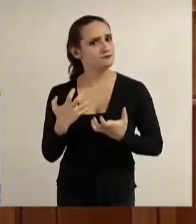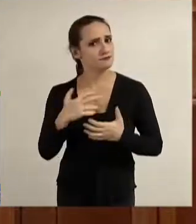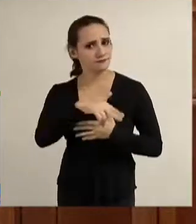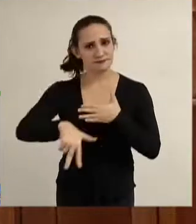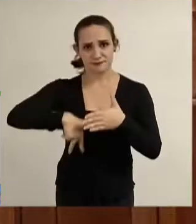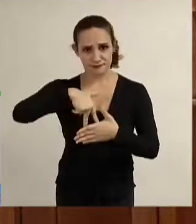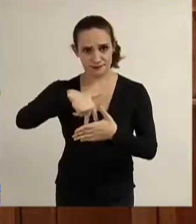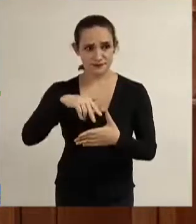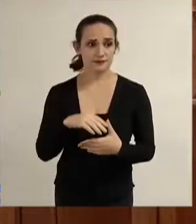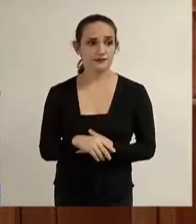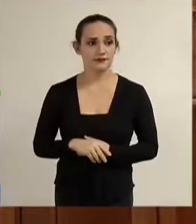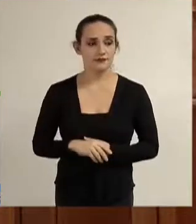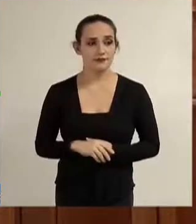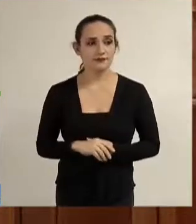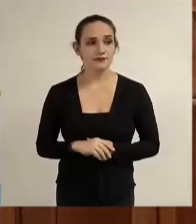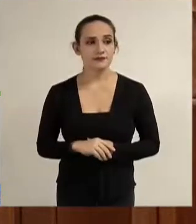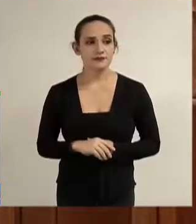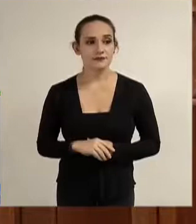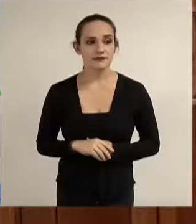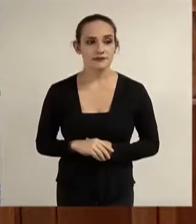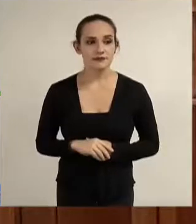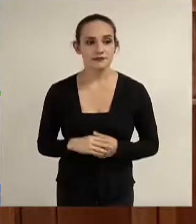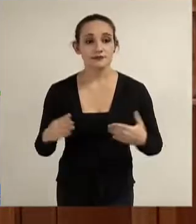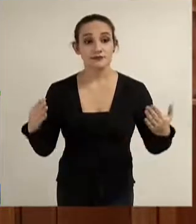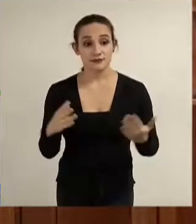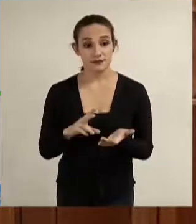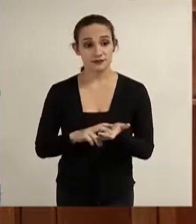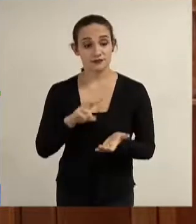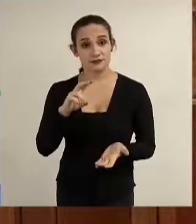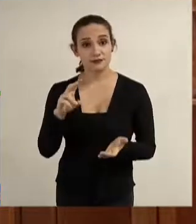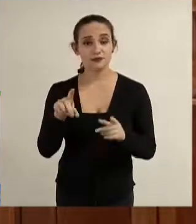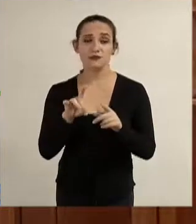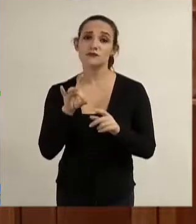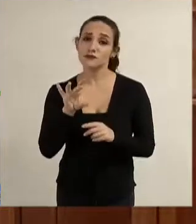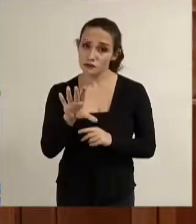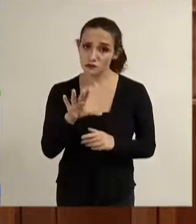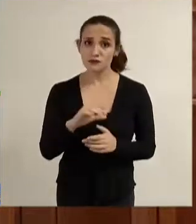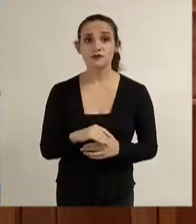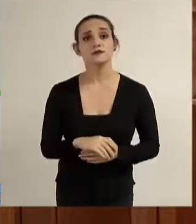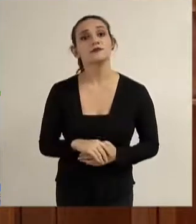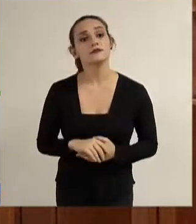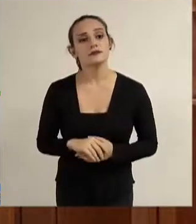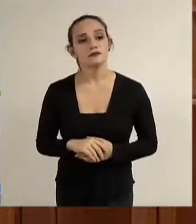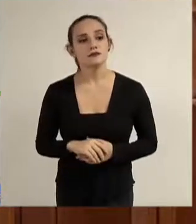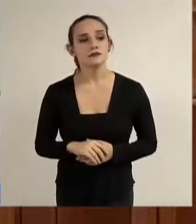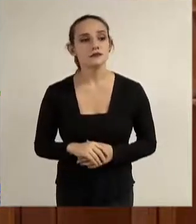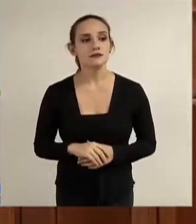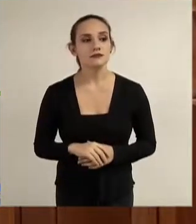de usar a tribuna neste manhã simplesmente para